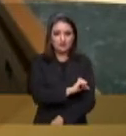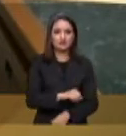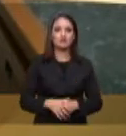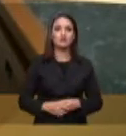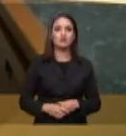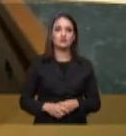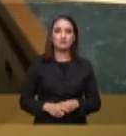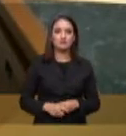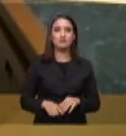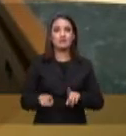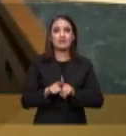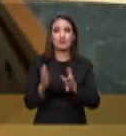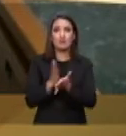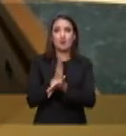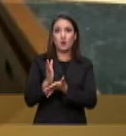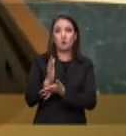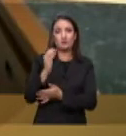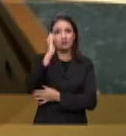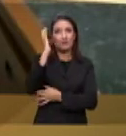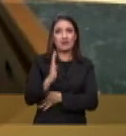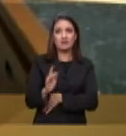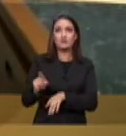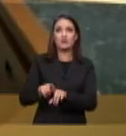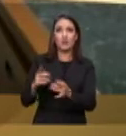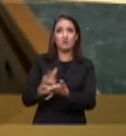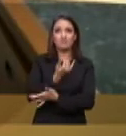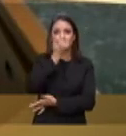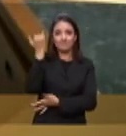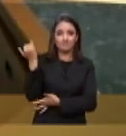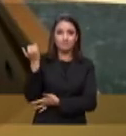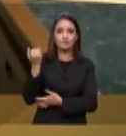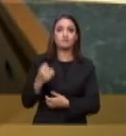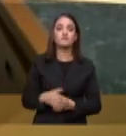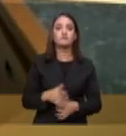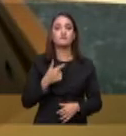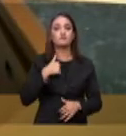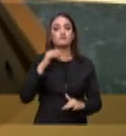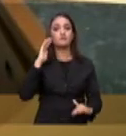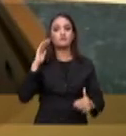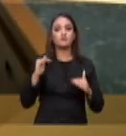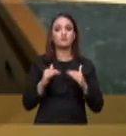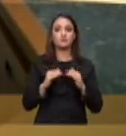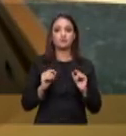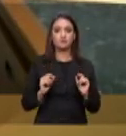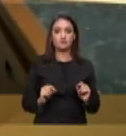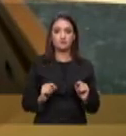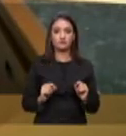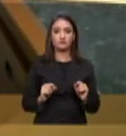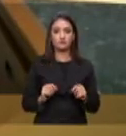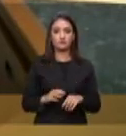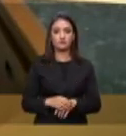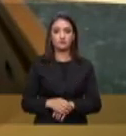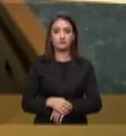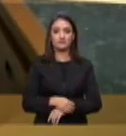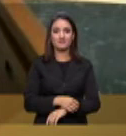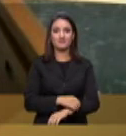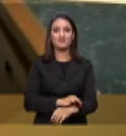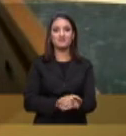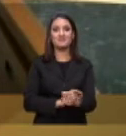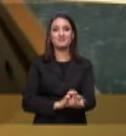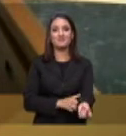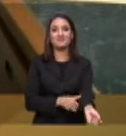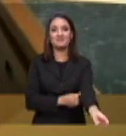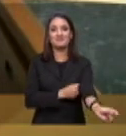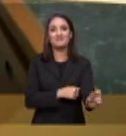outros lugares do Brasil. E faço coro inicialmente, senhor presidente, saudando também o ministro Lewandowski